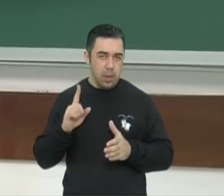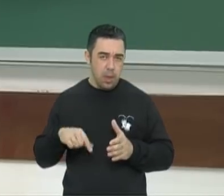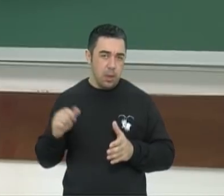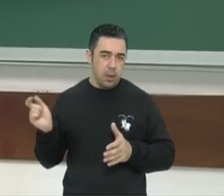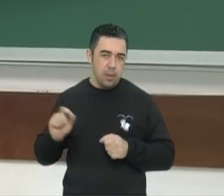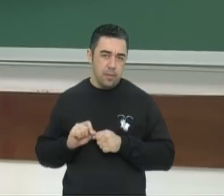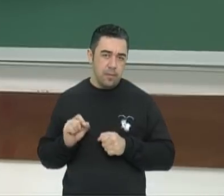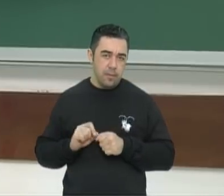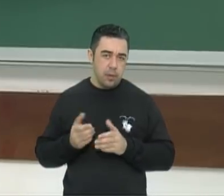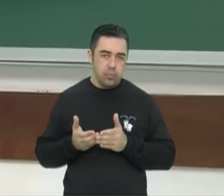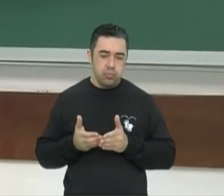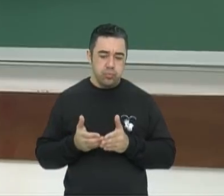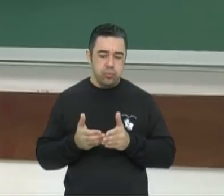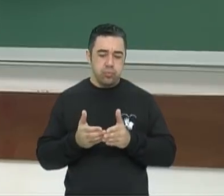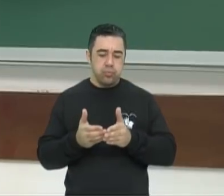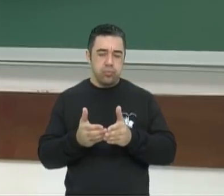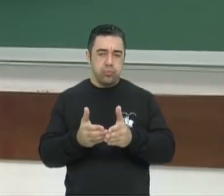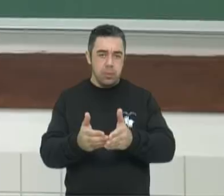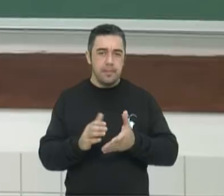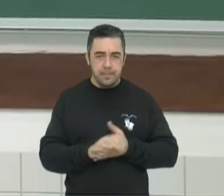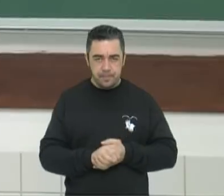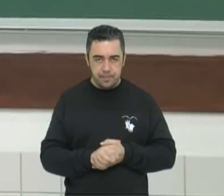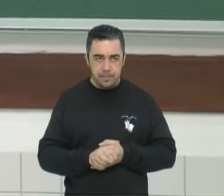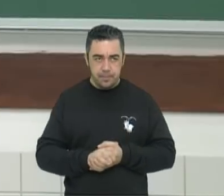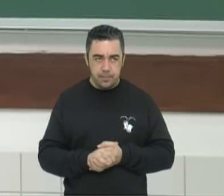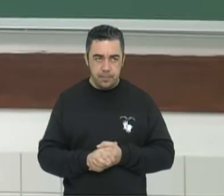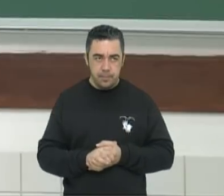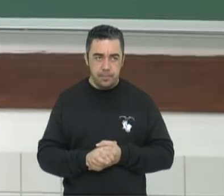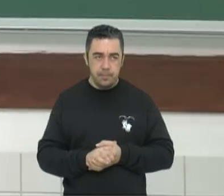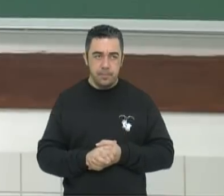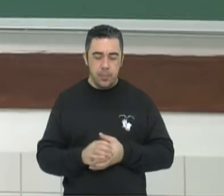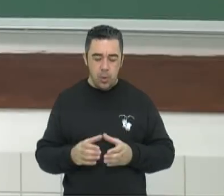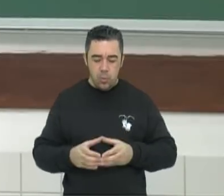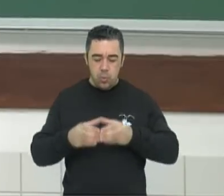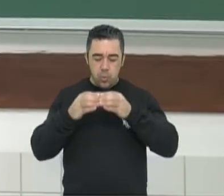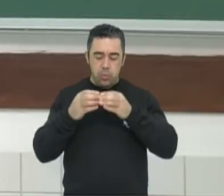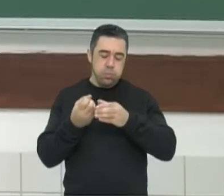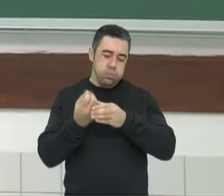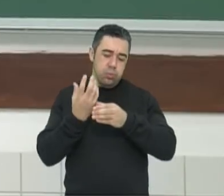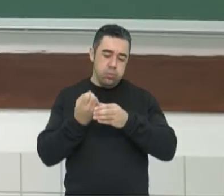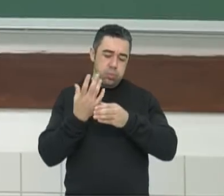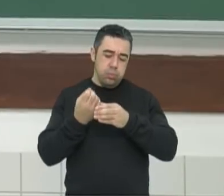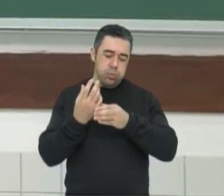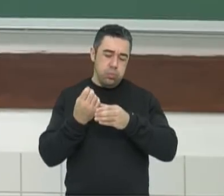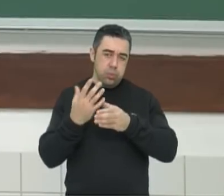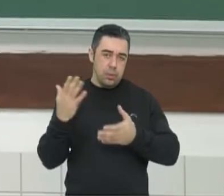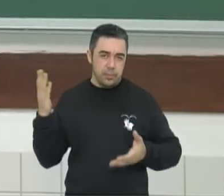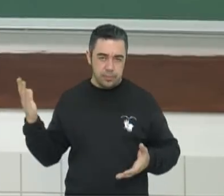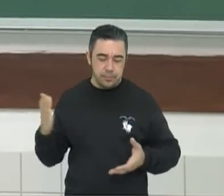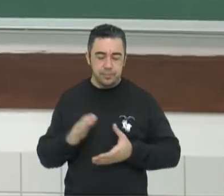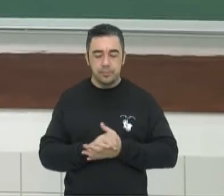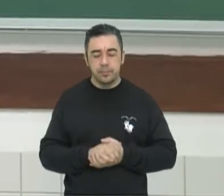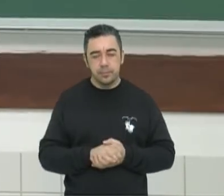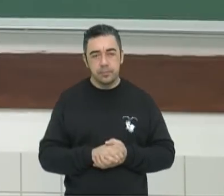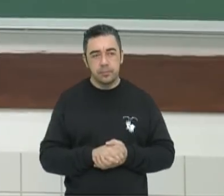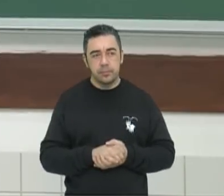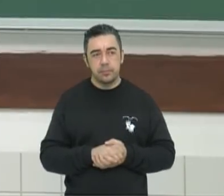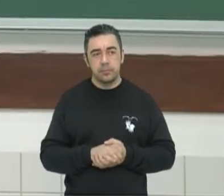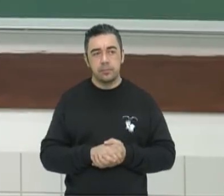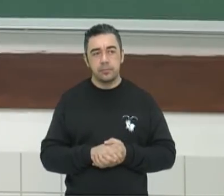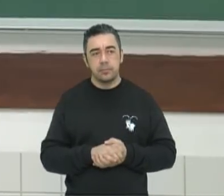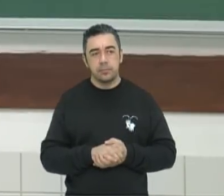enfim, jogado, lançado o resultado dessa queima de combustão, dessa explosão, né, do motor,